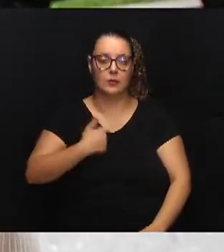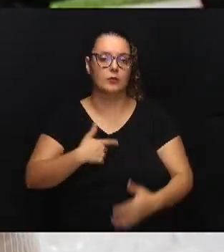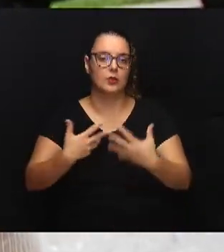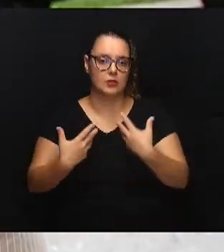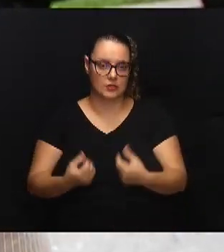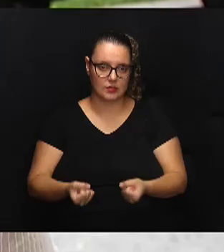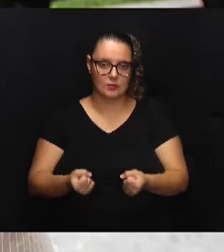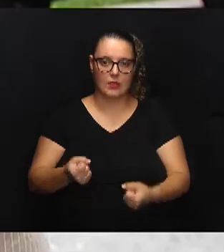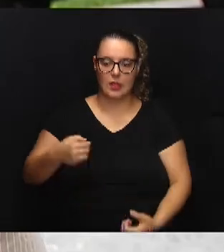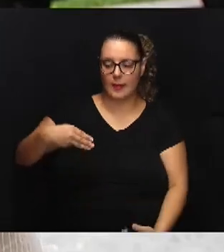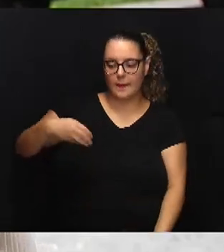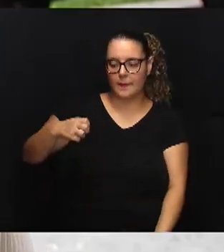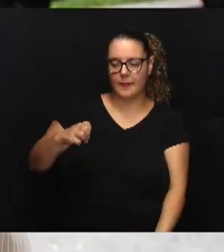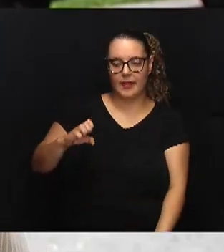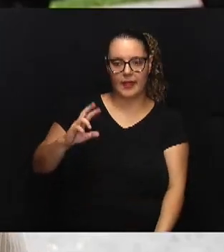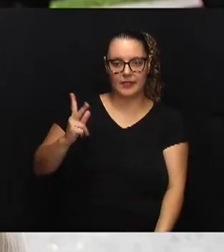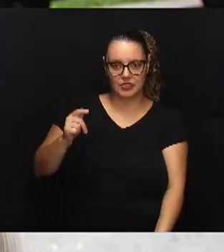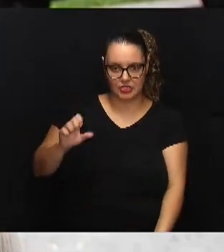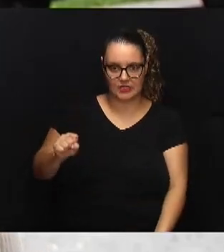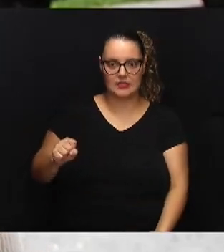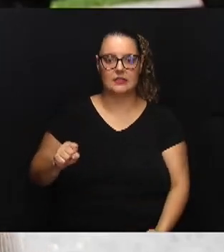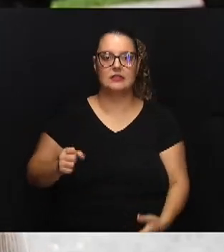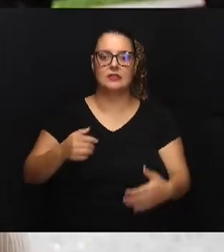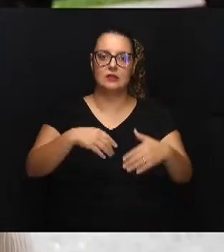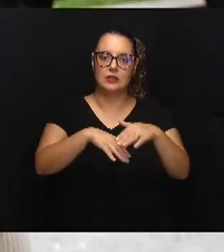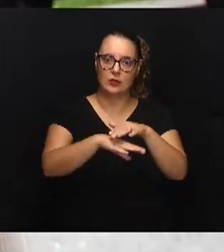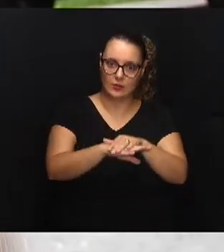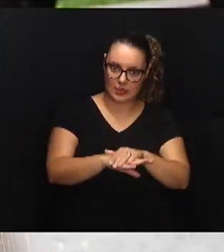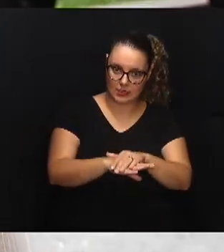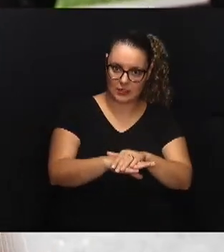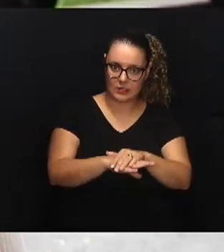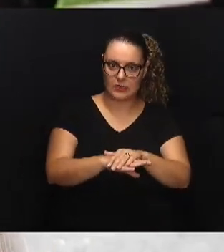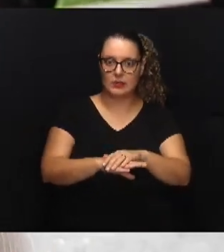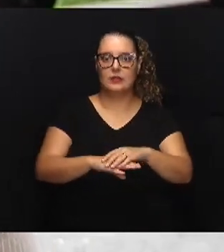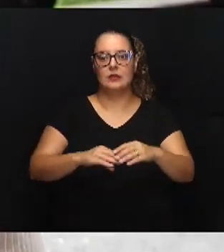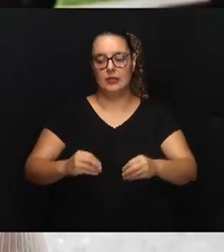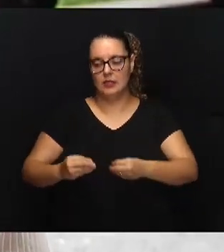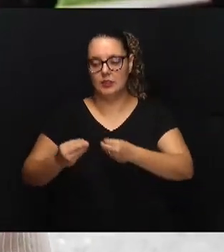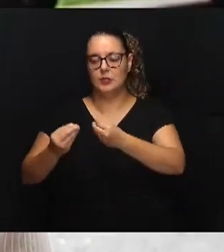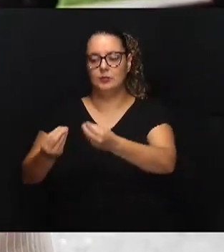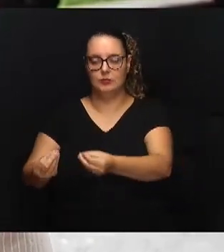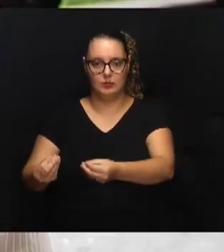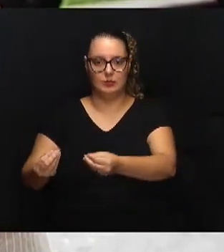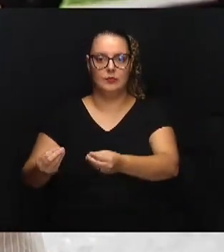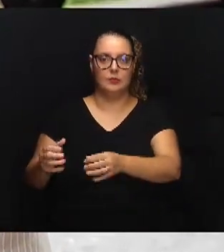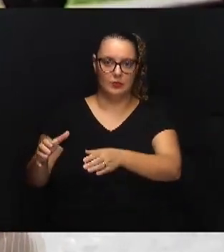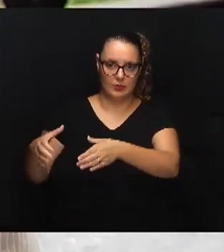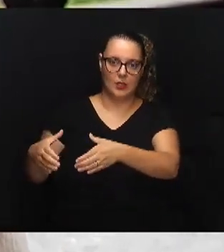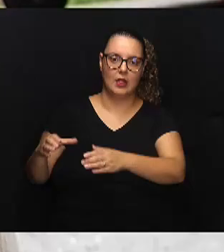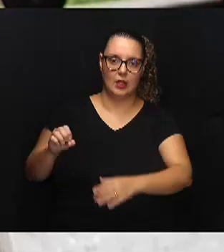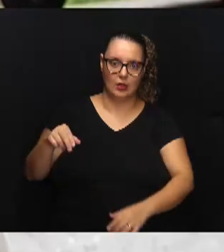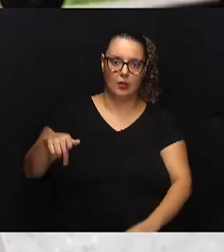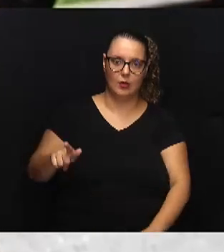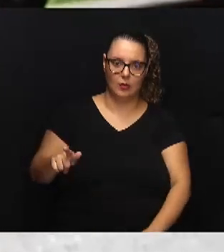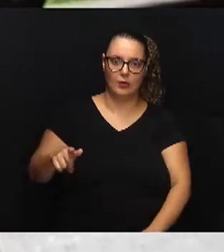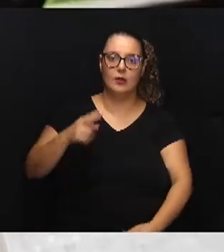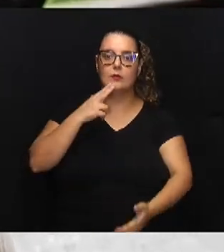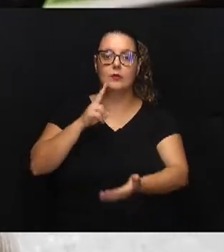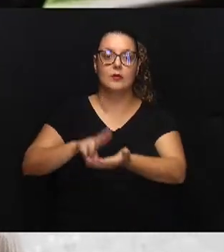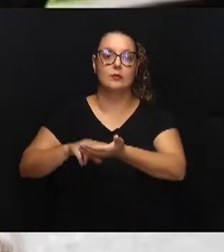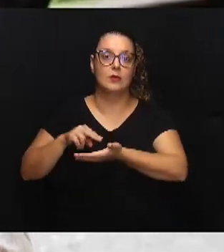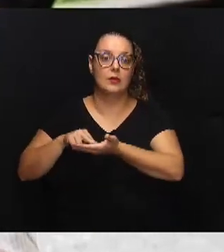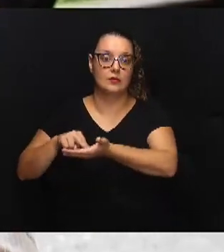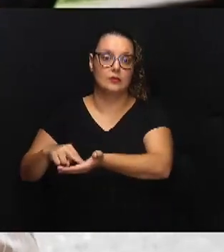essas mechas de cabelos, nós armazenamos e entregamos, mandamos, né, por correio para a ONG.